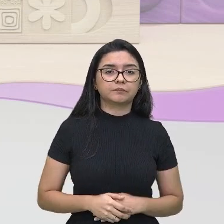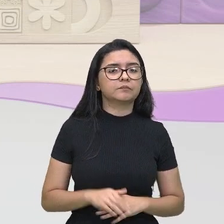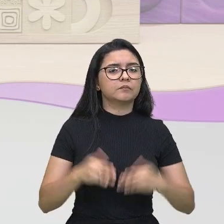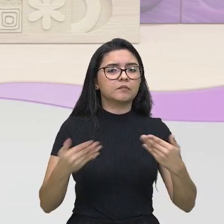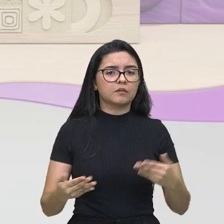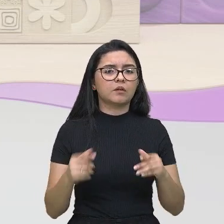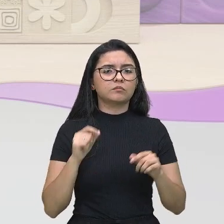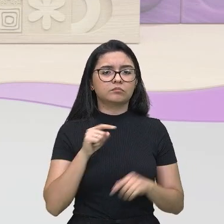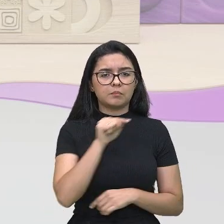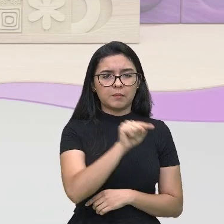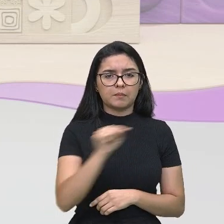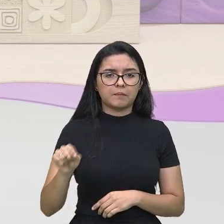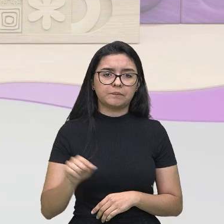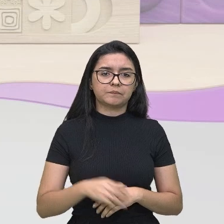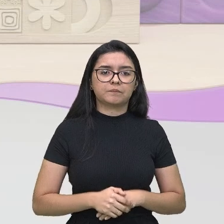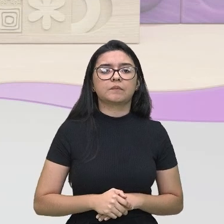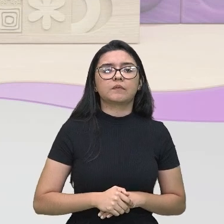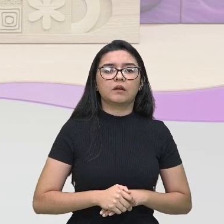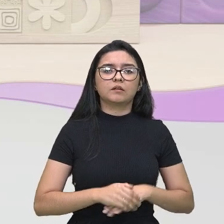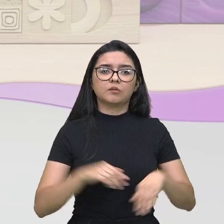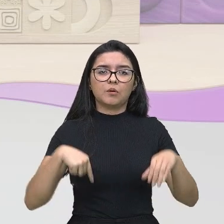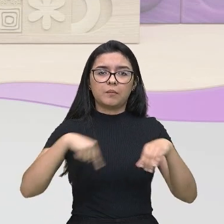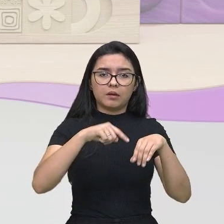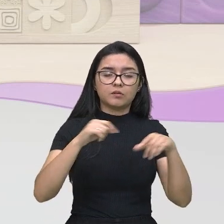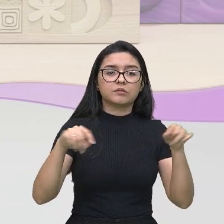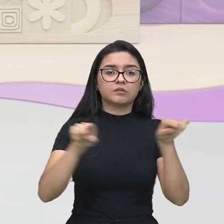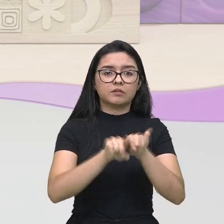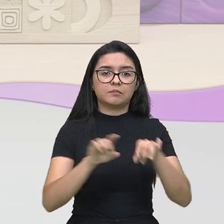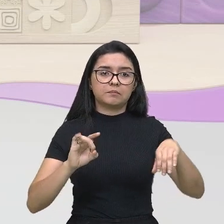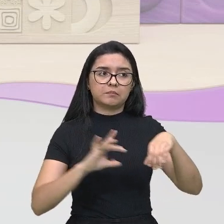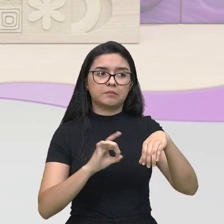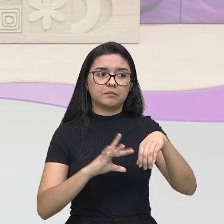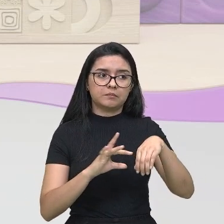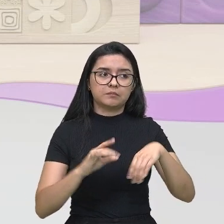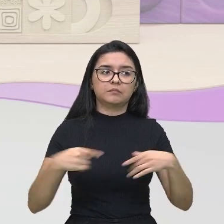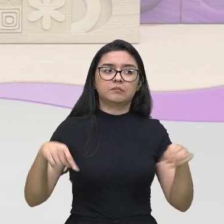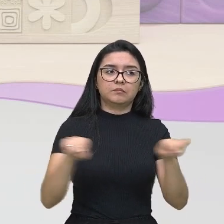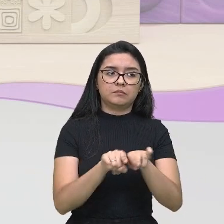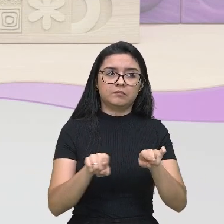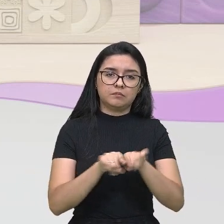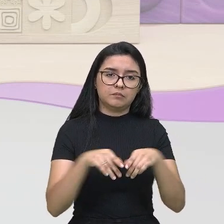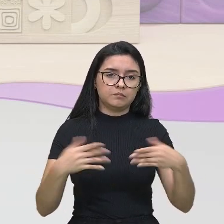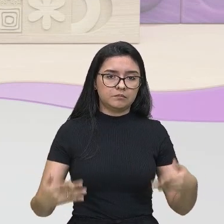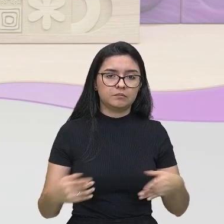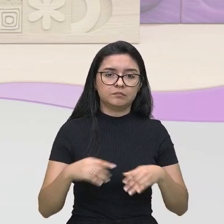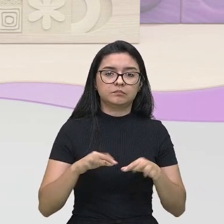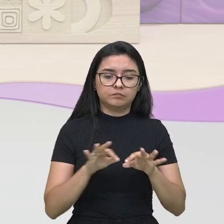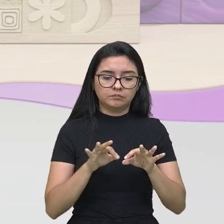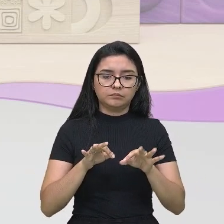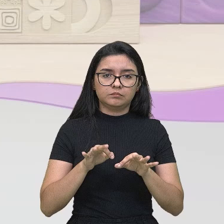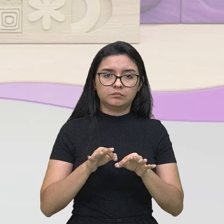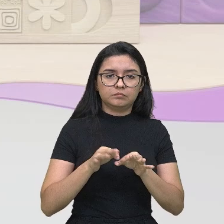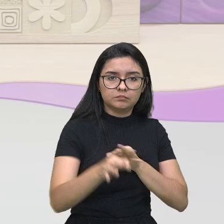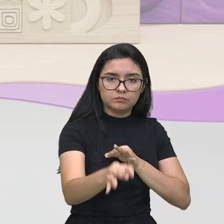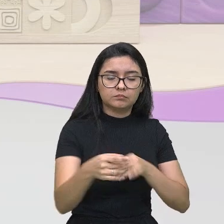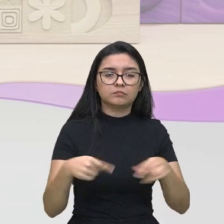pontos, ó, a marcação do pênalti, a marcação lá do ponto de saída, quando começa a partida, né, lá no meio, e a outra